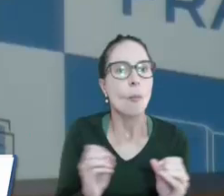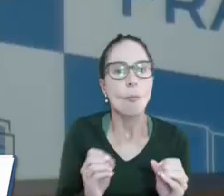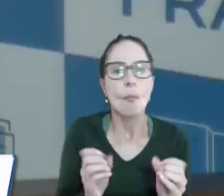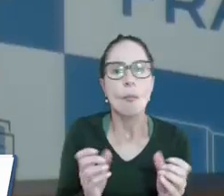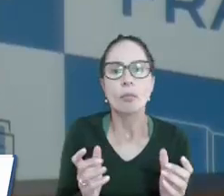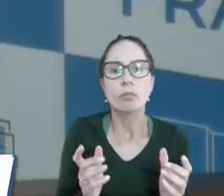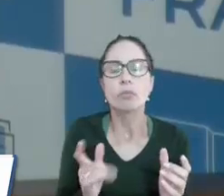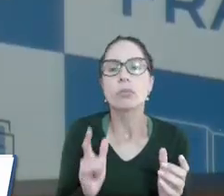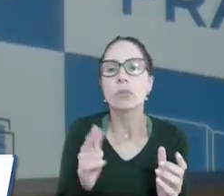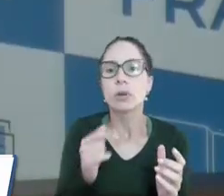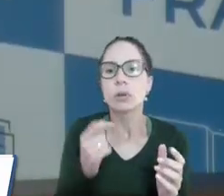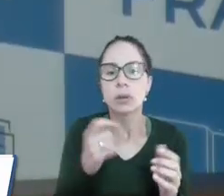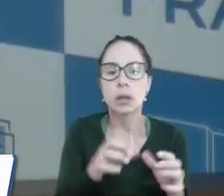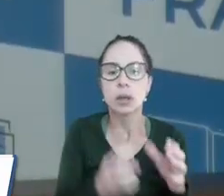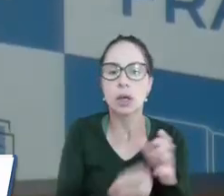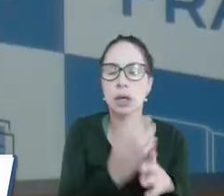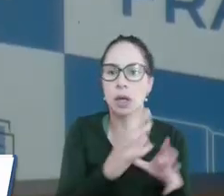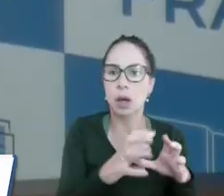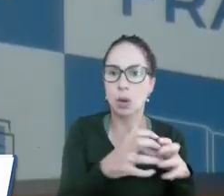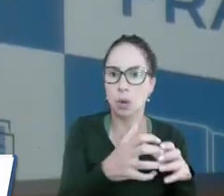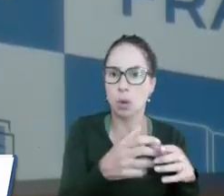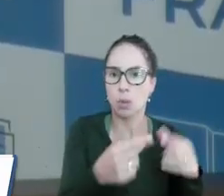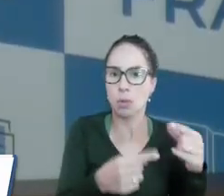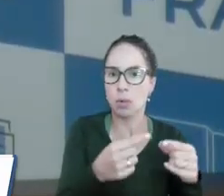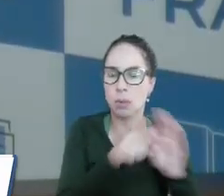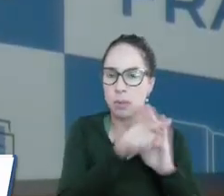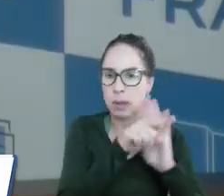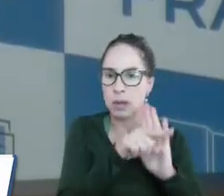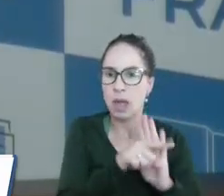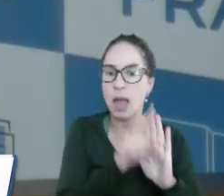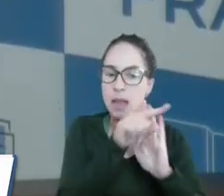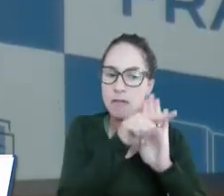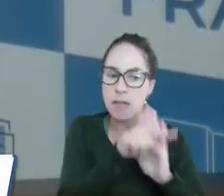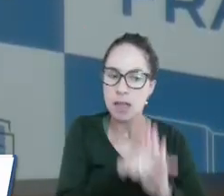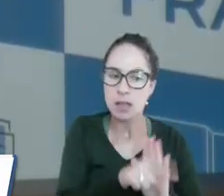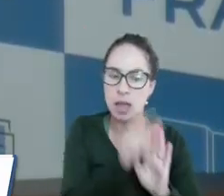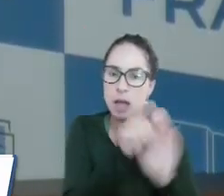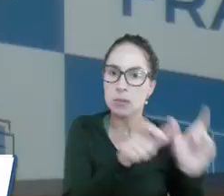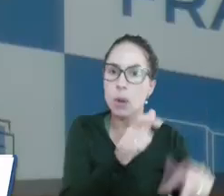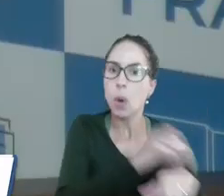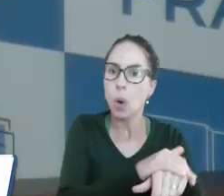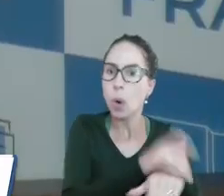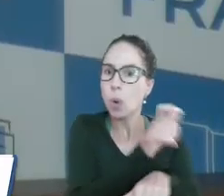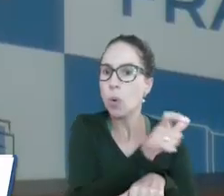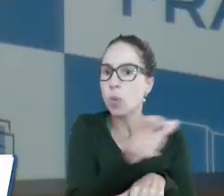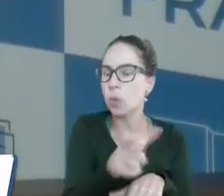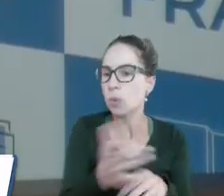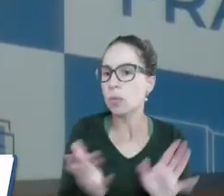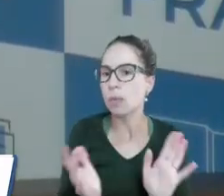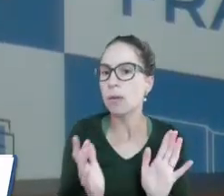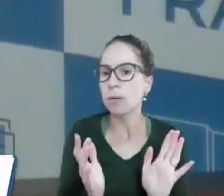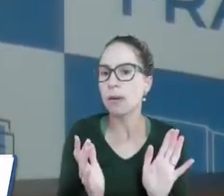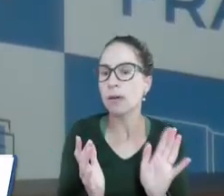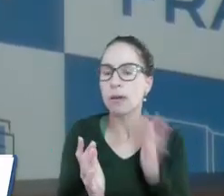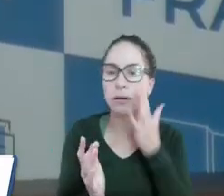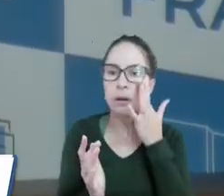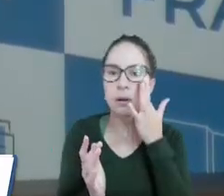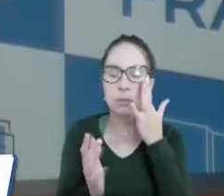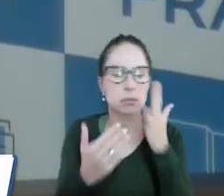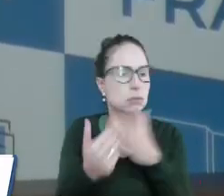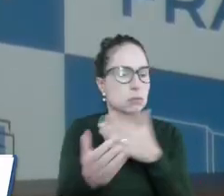tem que abrir uma comissão parlamentar de inquérito, é para investigar aqueles que são culpados. E doa quem